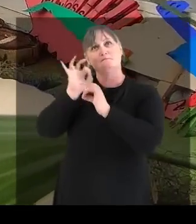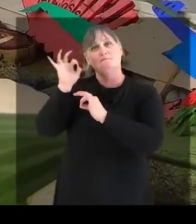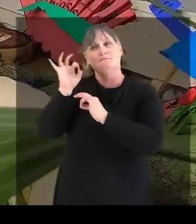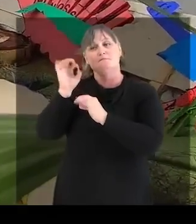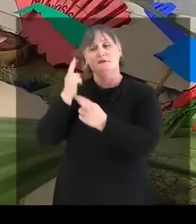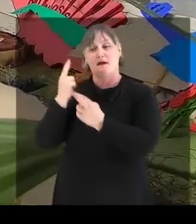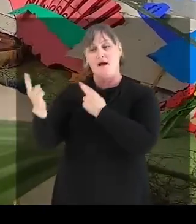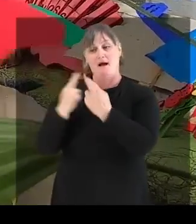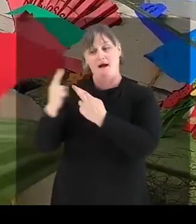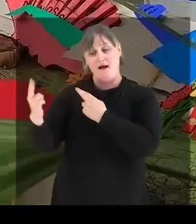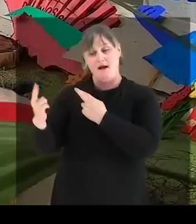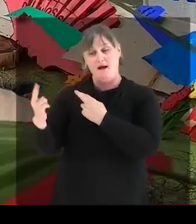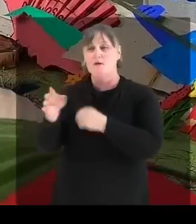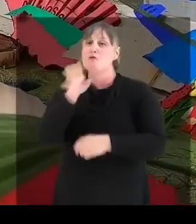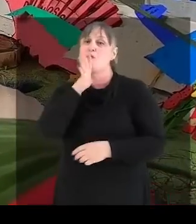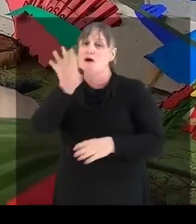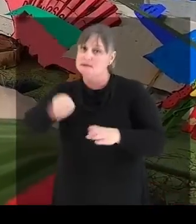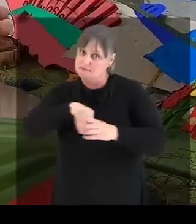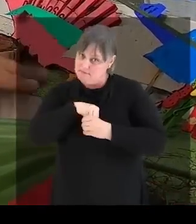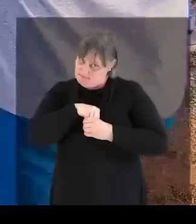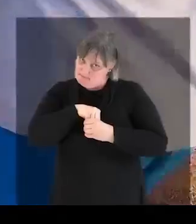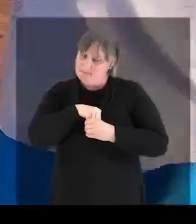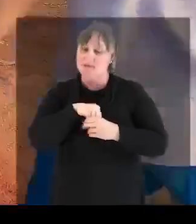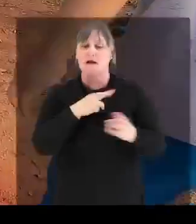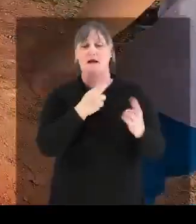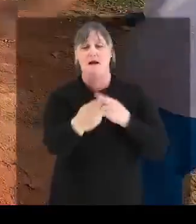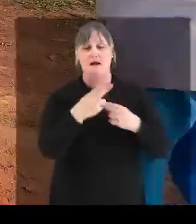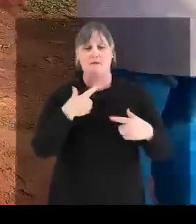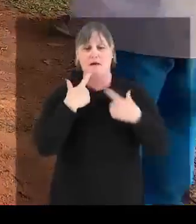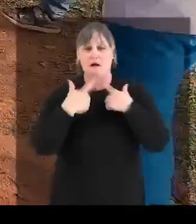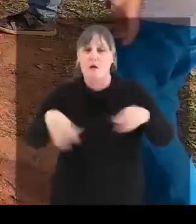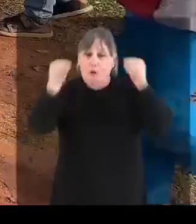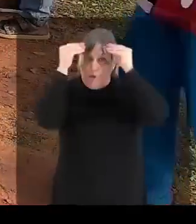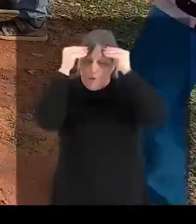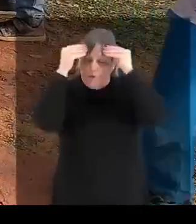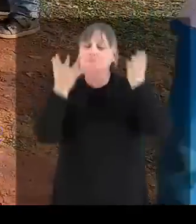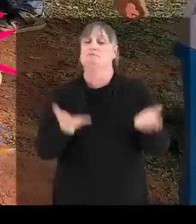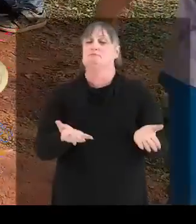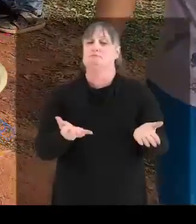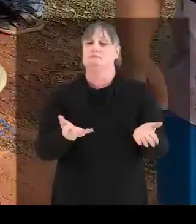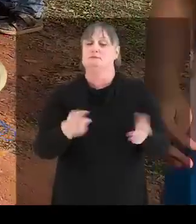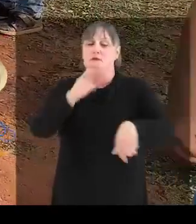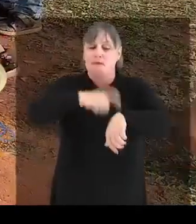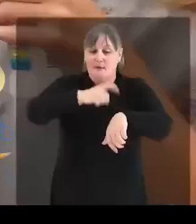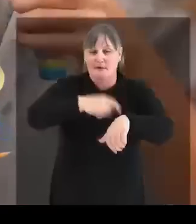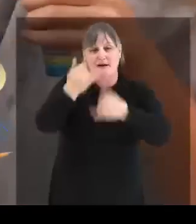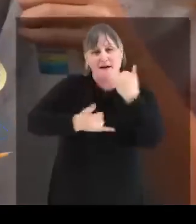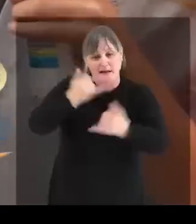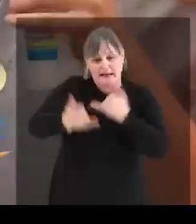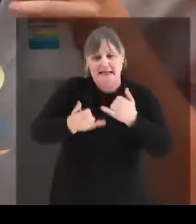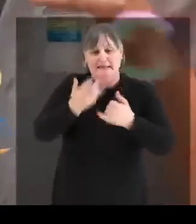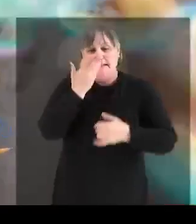ela estabelece relações. Relações com conhecimento, relações entre as linguagens. Por isso que é no ato da brincadeira